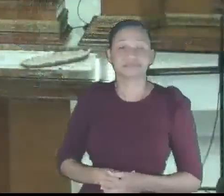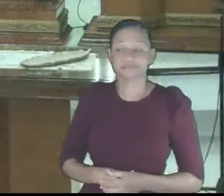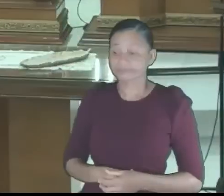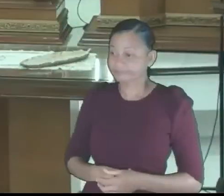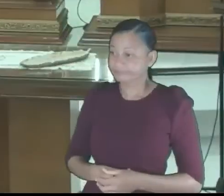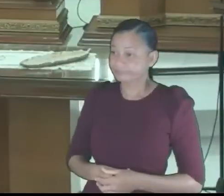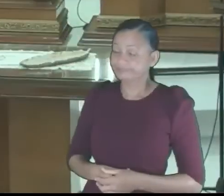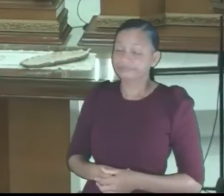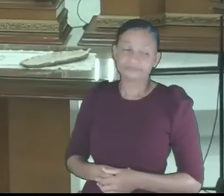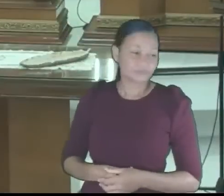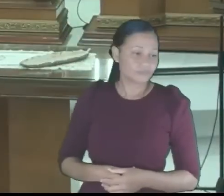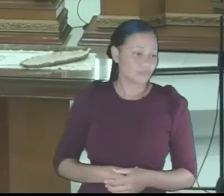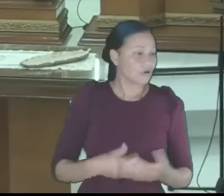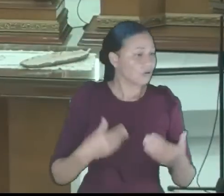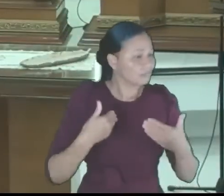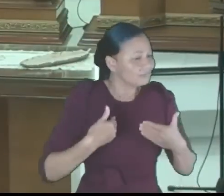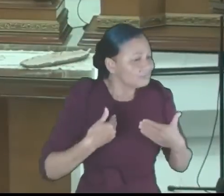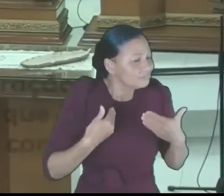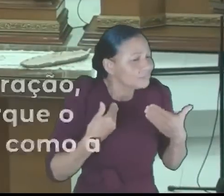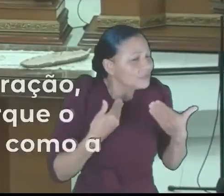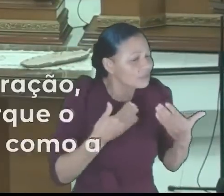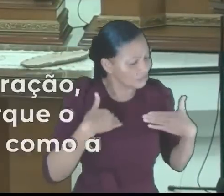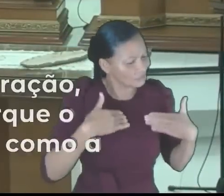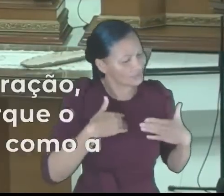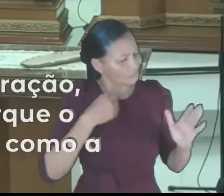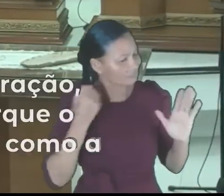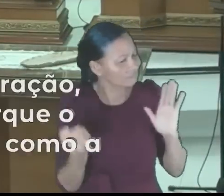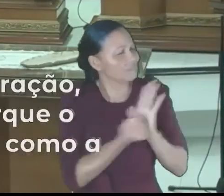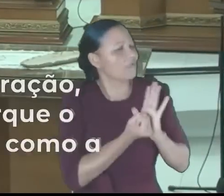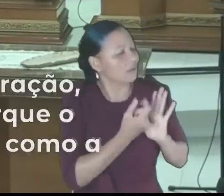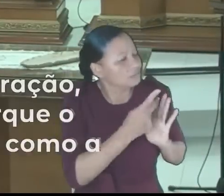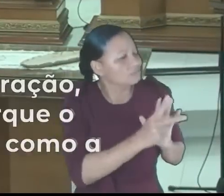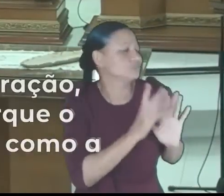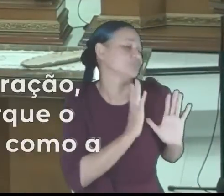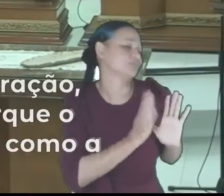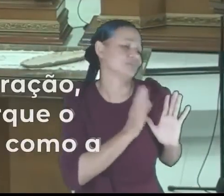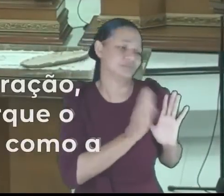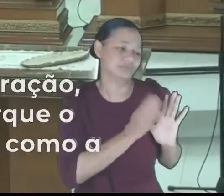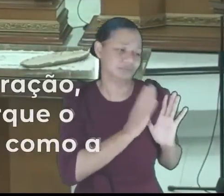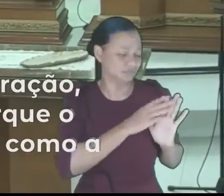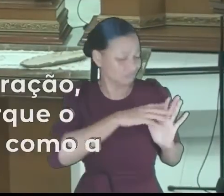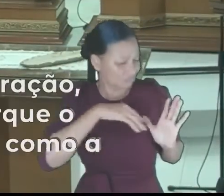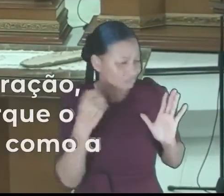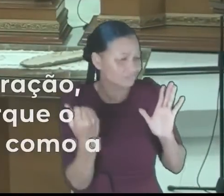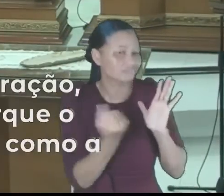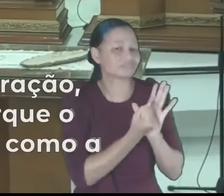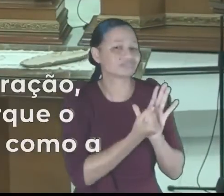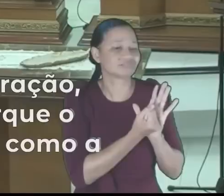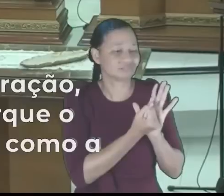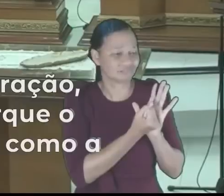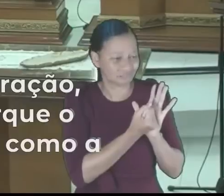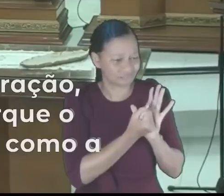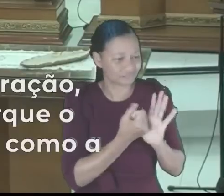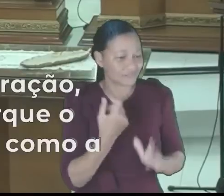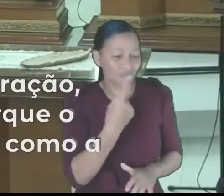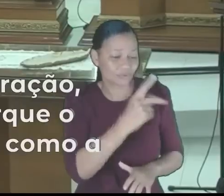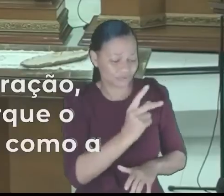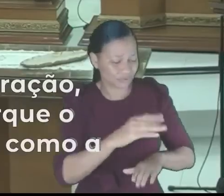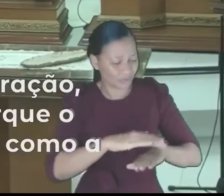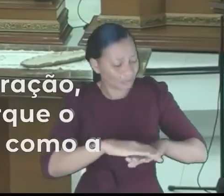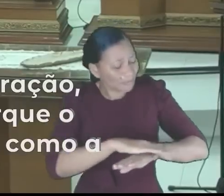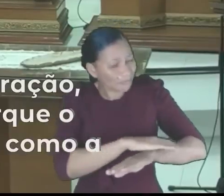como selo sobre o teu coração, como selo sobre o teu